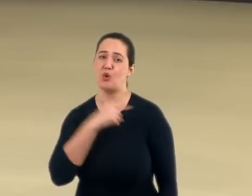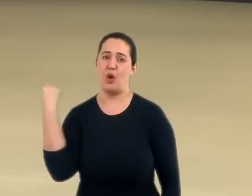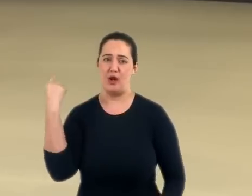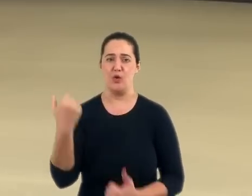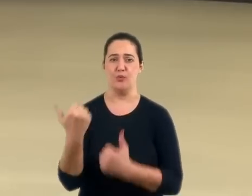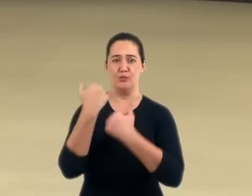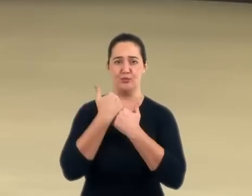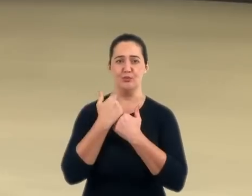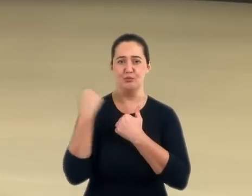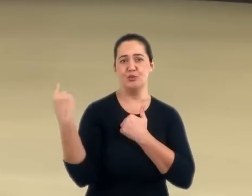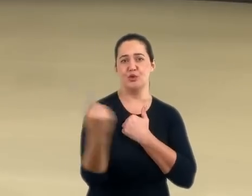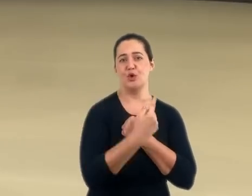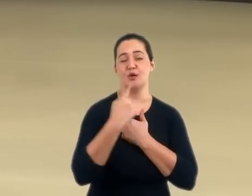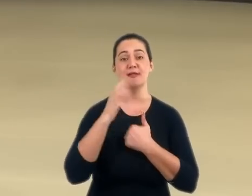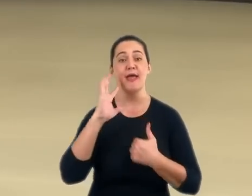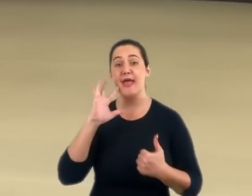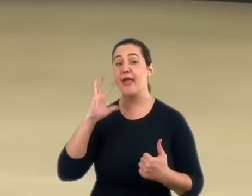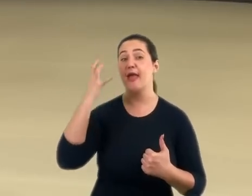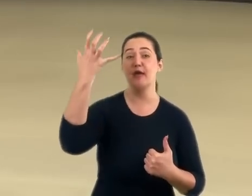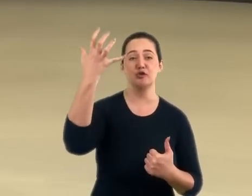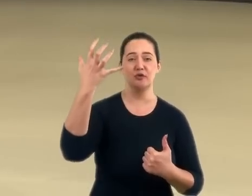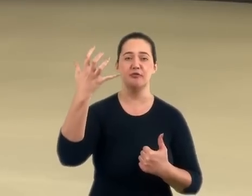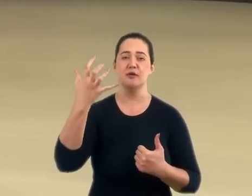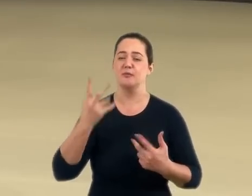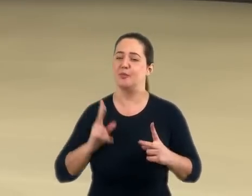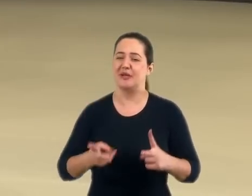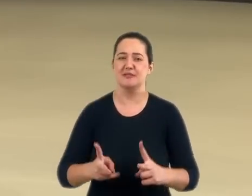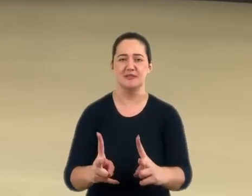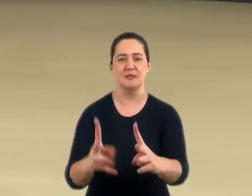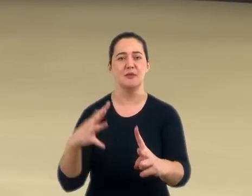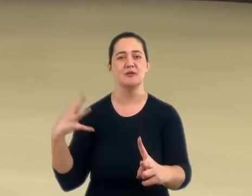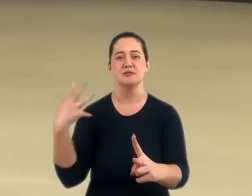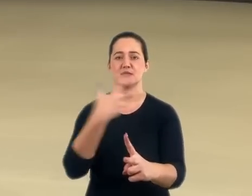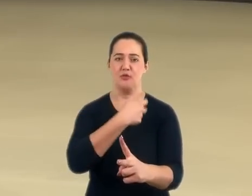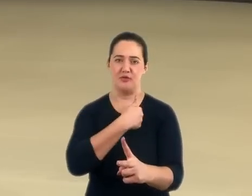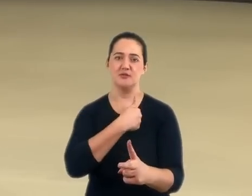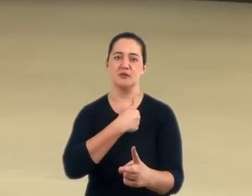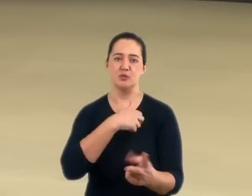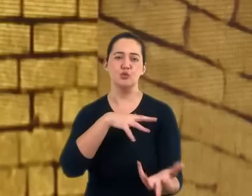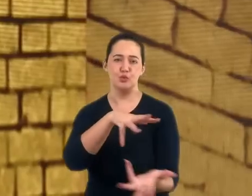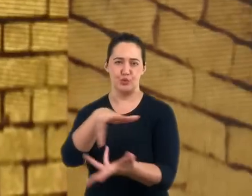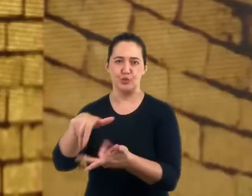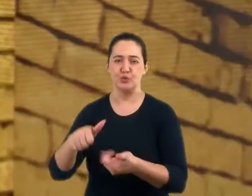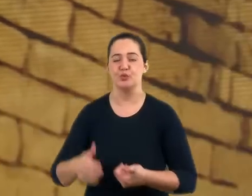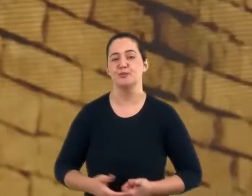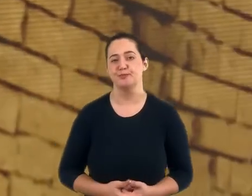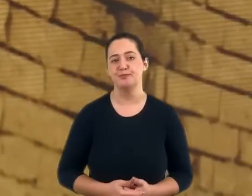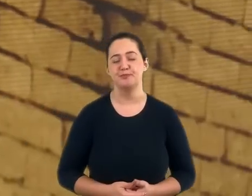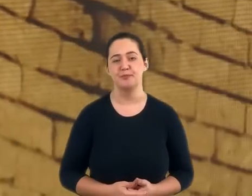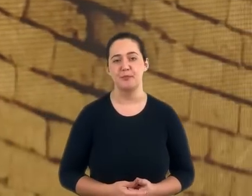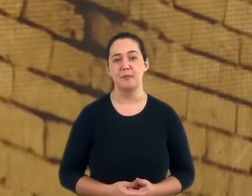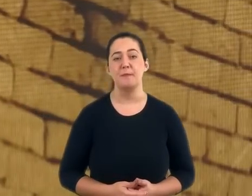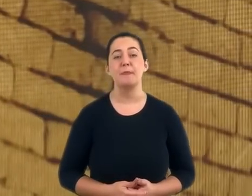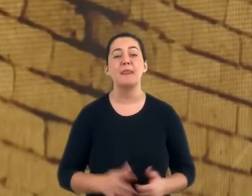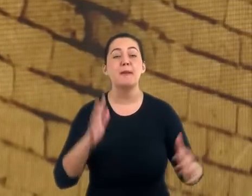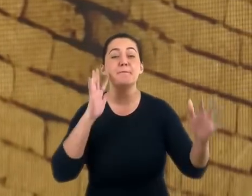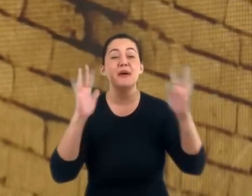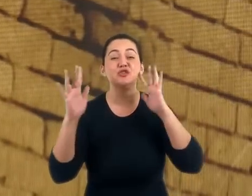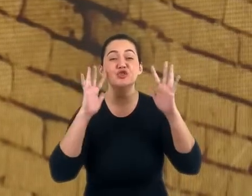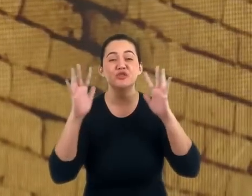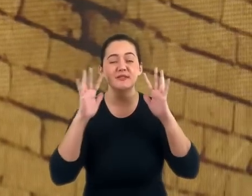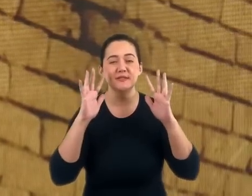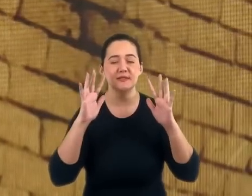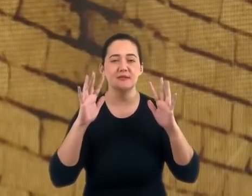nós e resolveu para sempre a questão da salvação da humanidade. Imagine, portanto, a cena